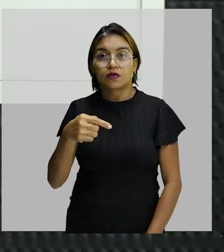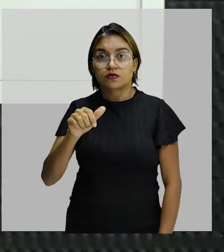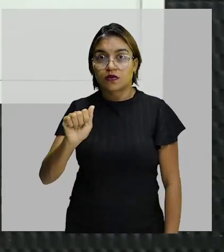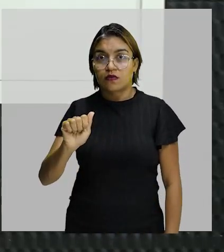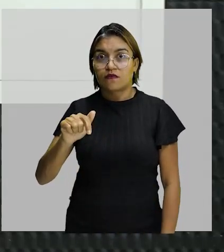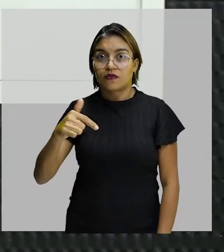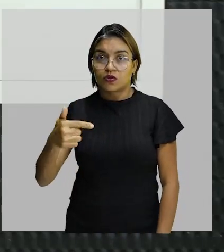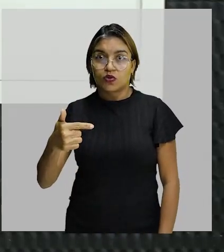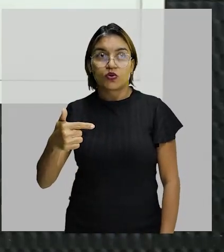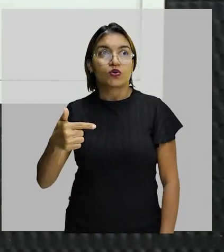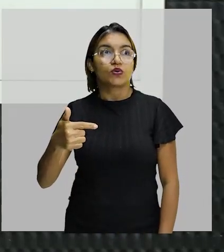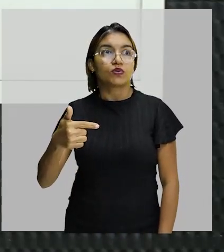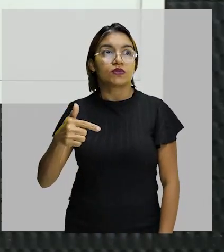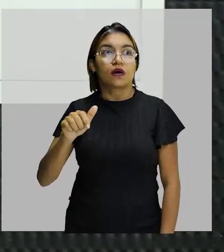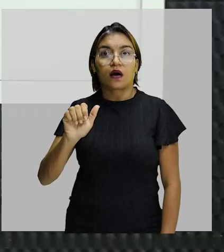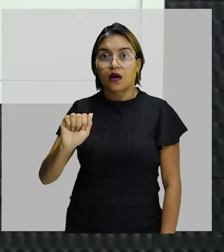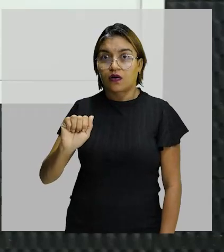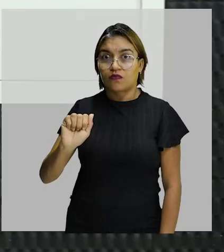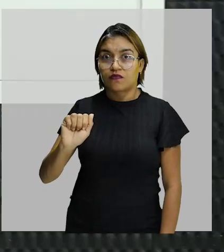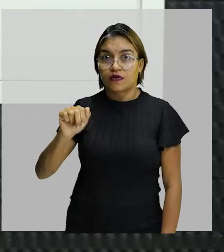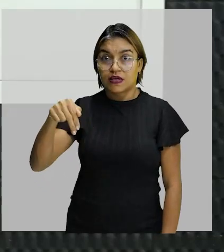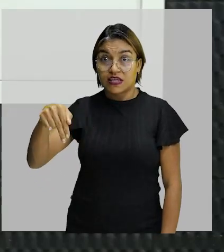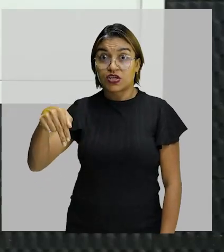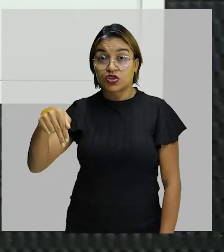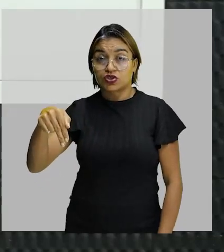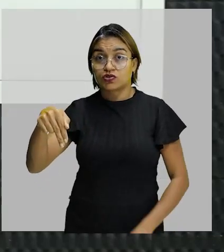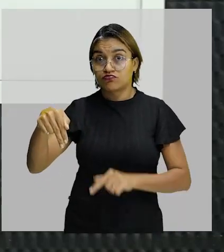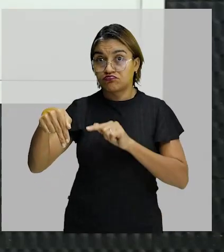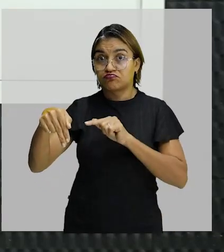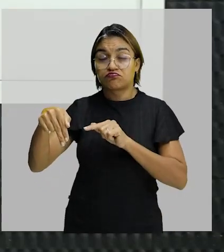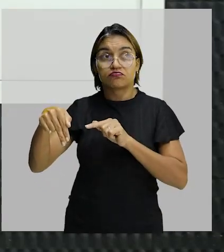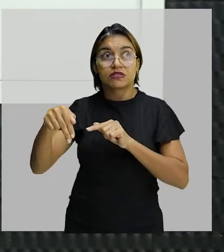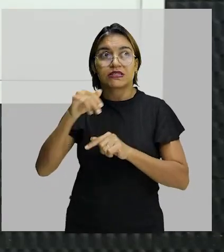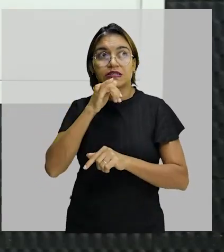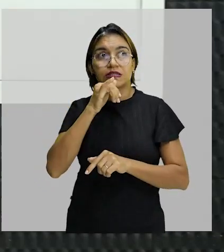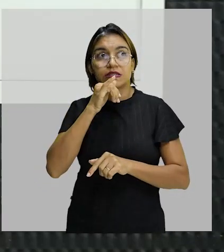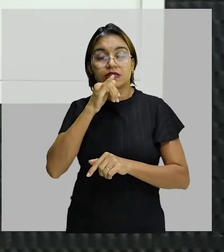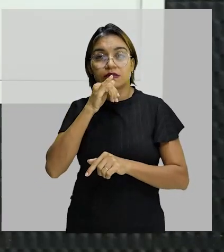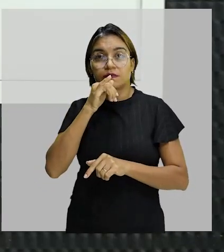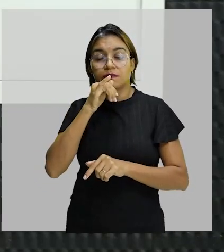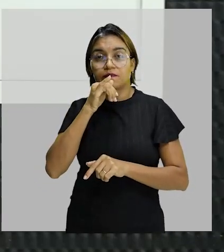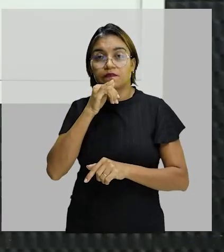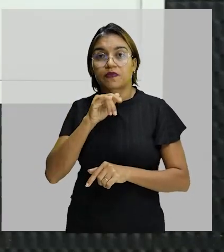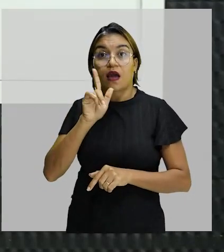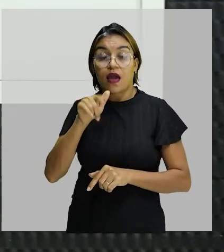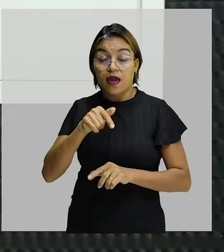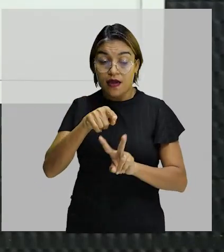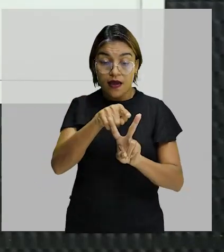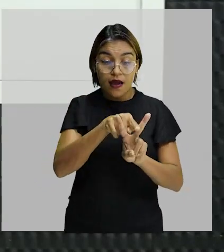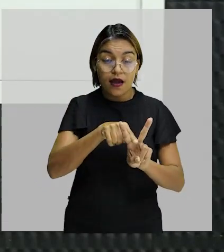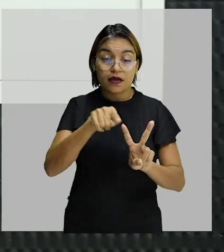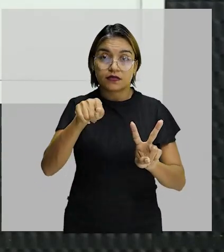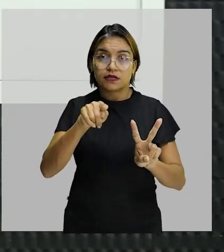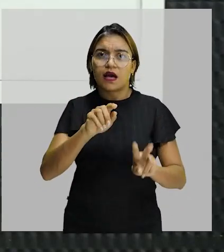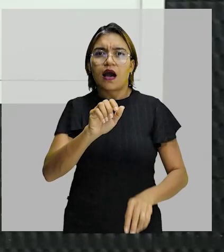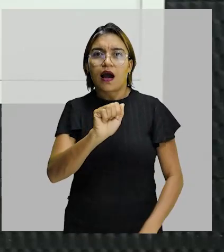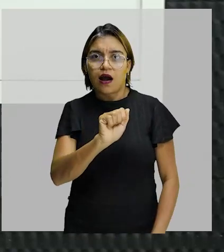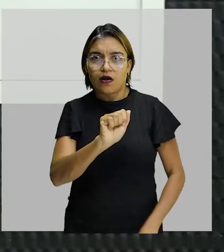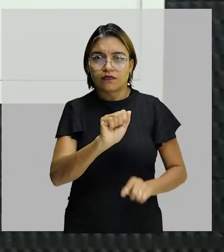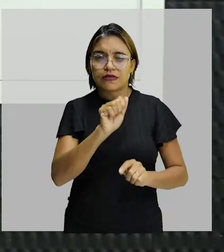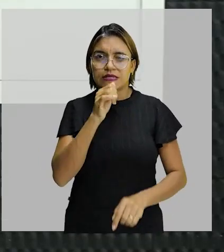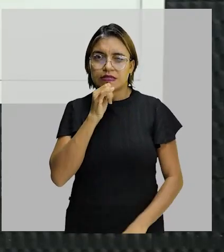alfa 1, alfa 2 e alfa n, eles são as raízes, né,